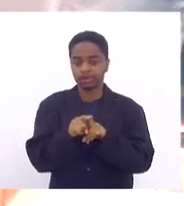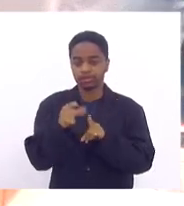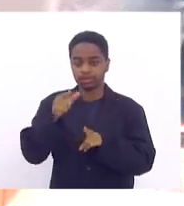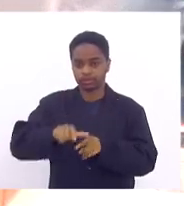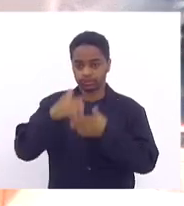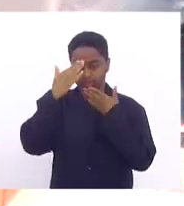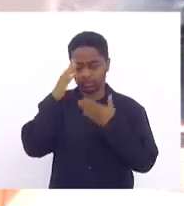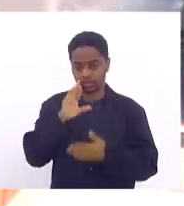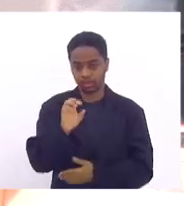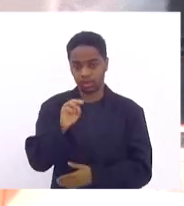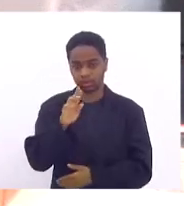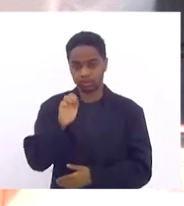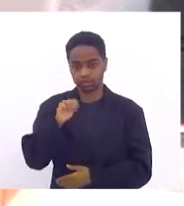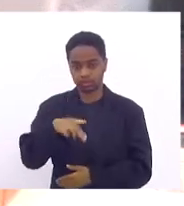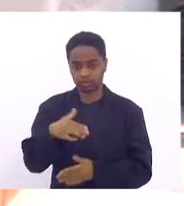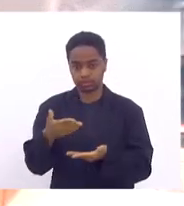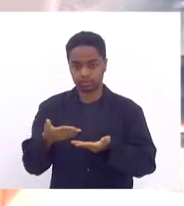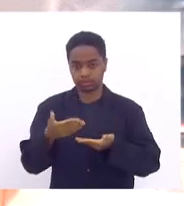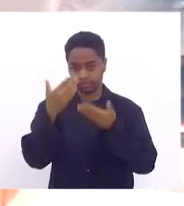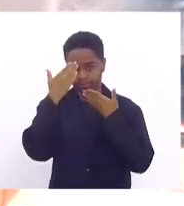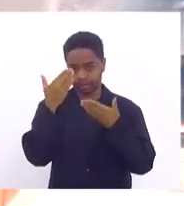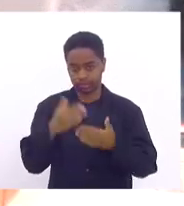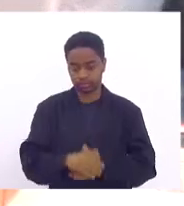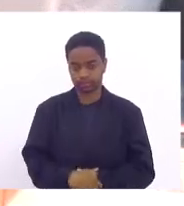Dr Roberson pelo convite Muito